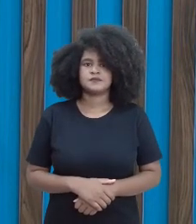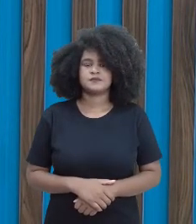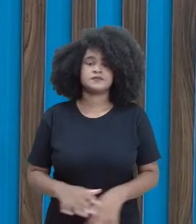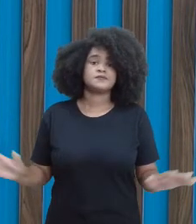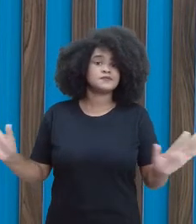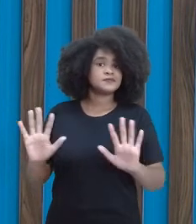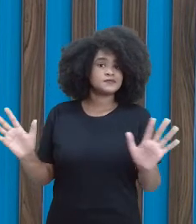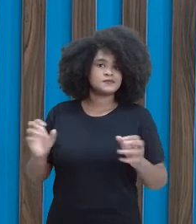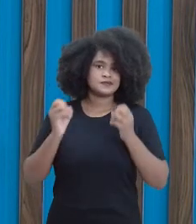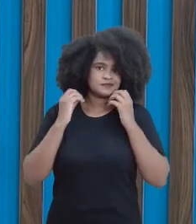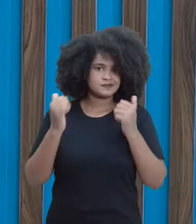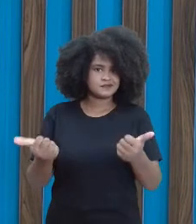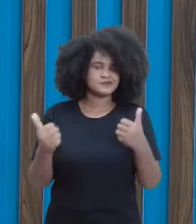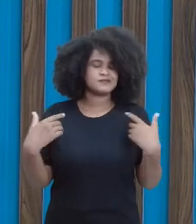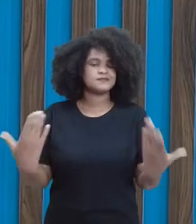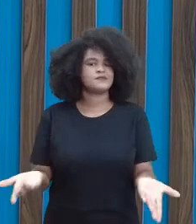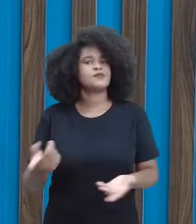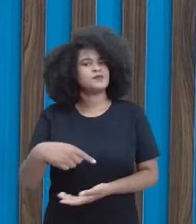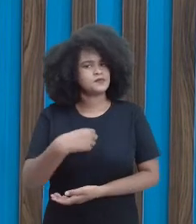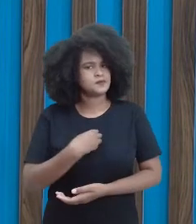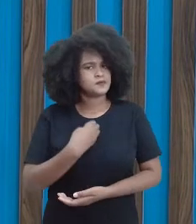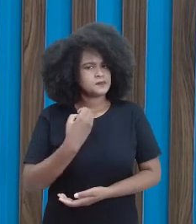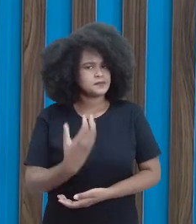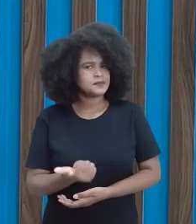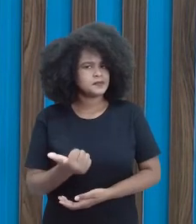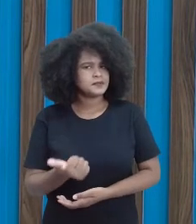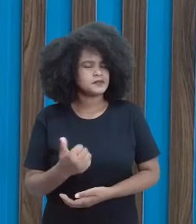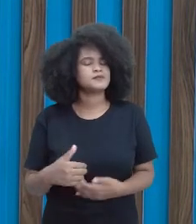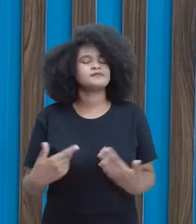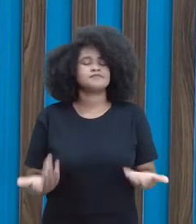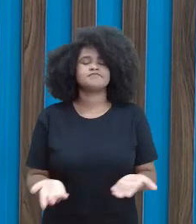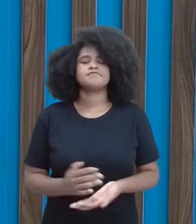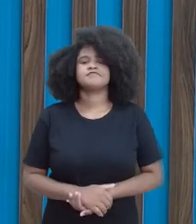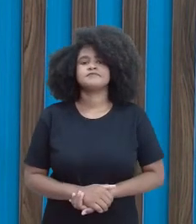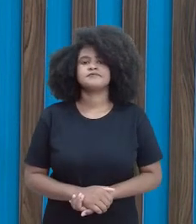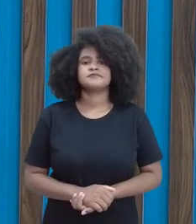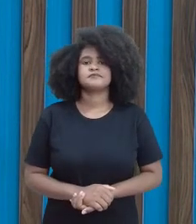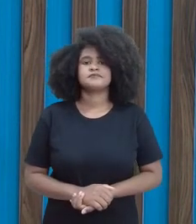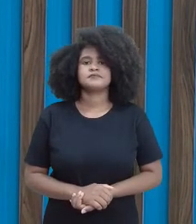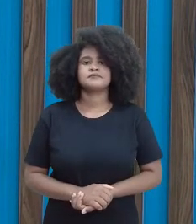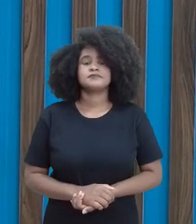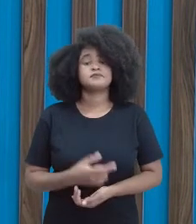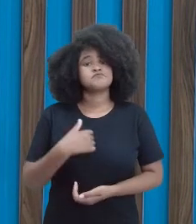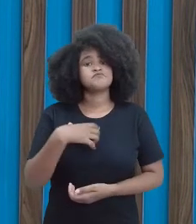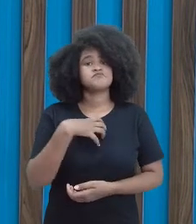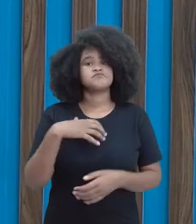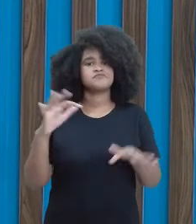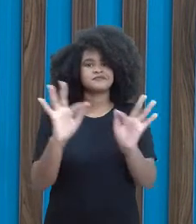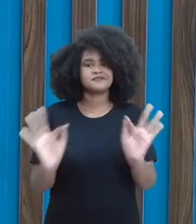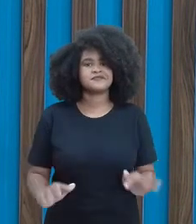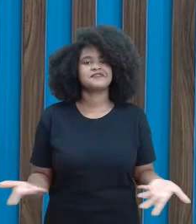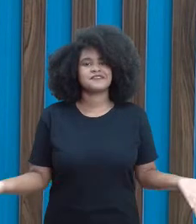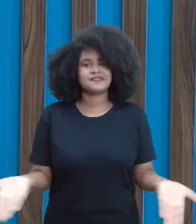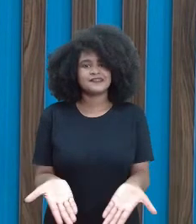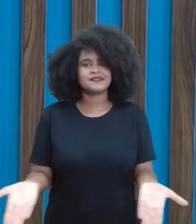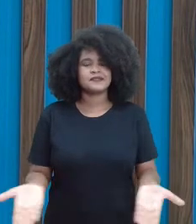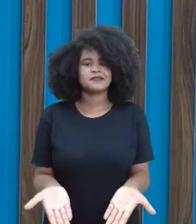Olá pessoal, tudo bem? Como é que vocês estão? Então, gente, é alegria de estar aqui com vocês agora pela